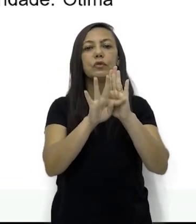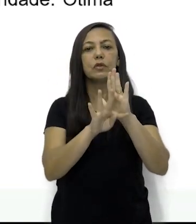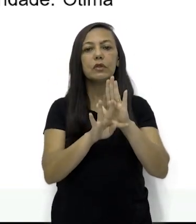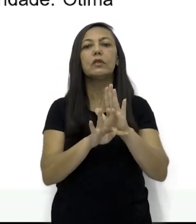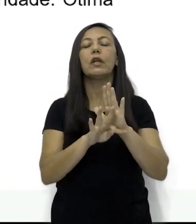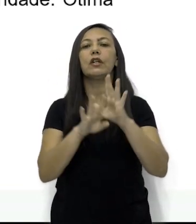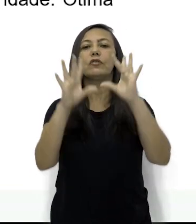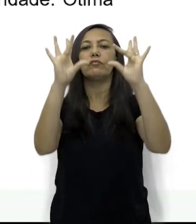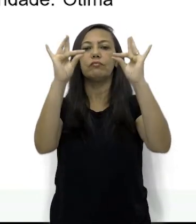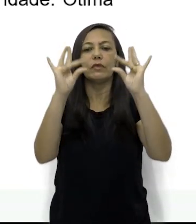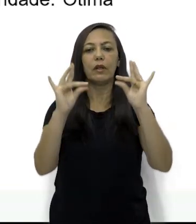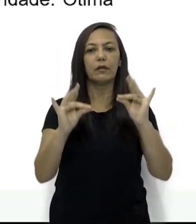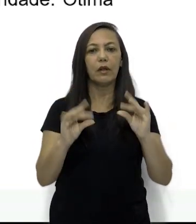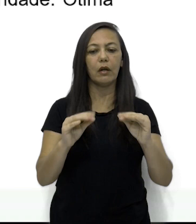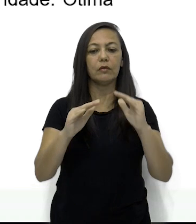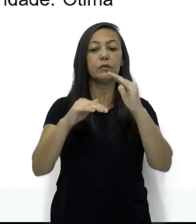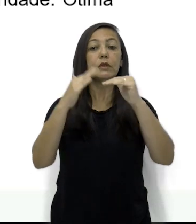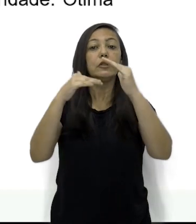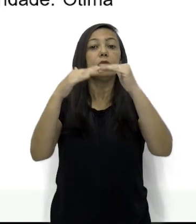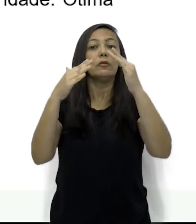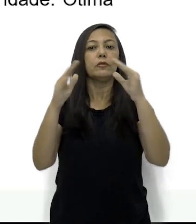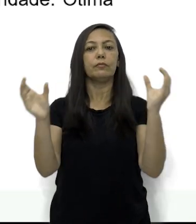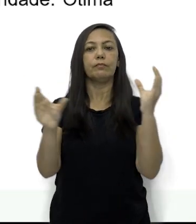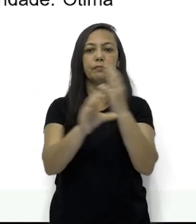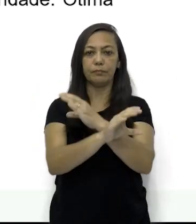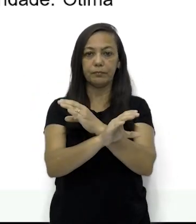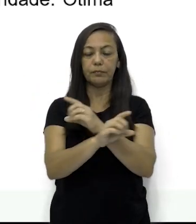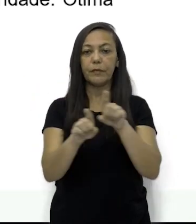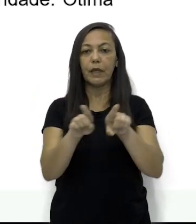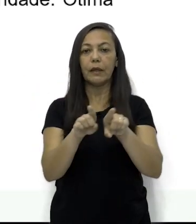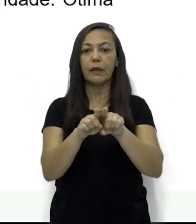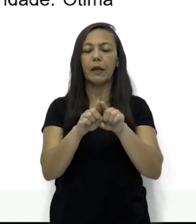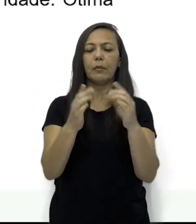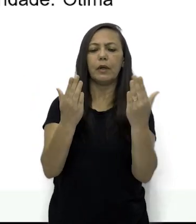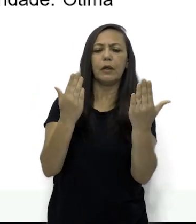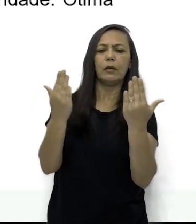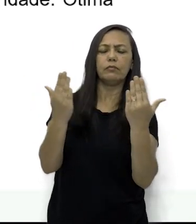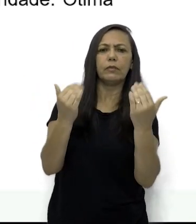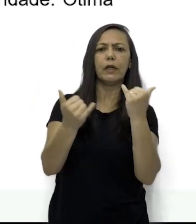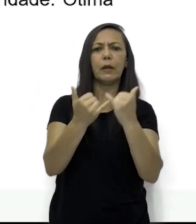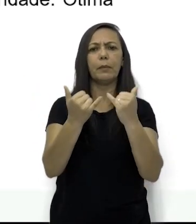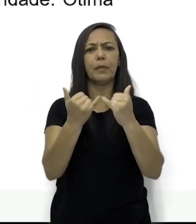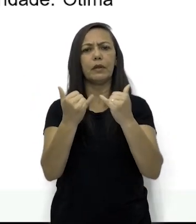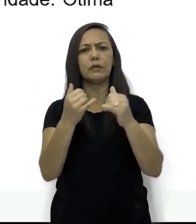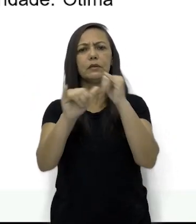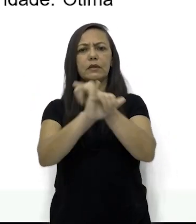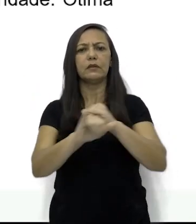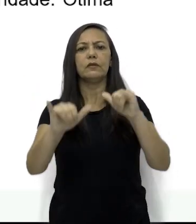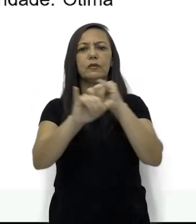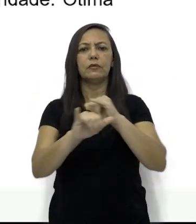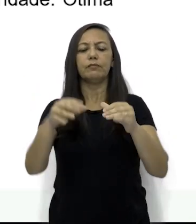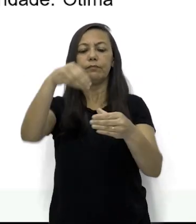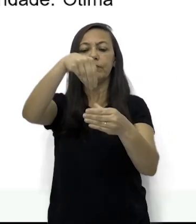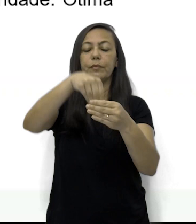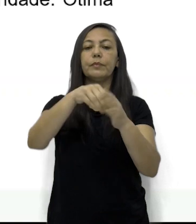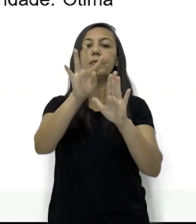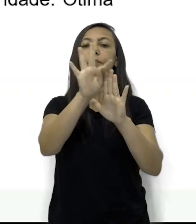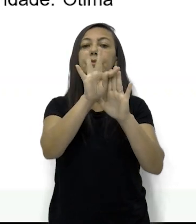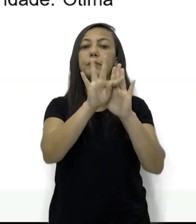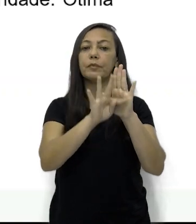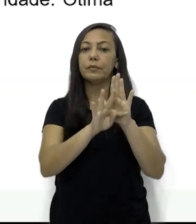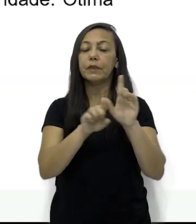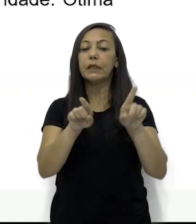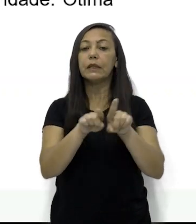expositivo, como introdução, desenvolvimento e conclusão, a verossimilhança das informações apresentadas com as do